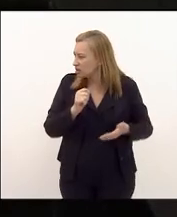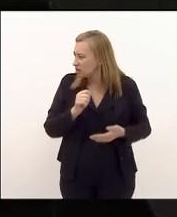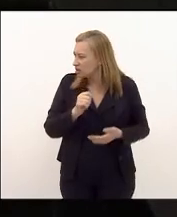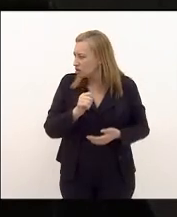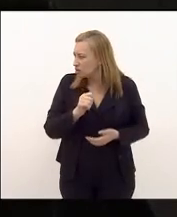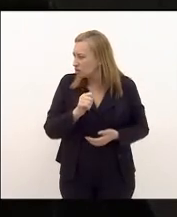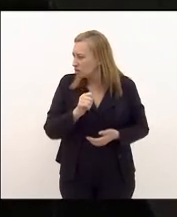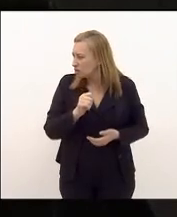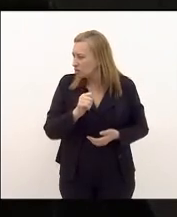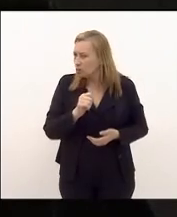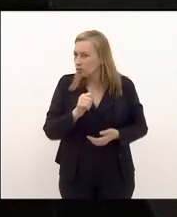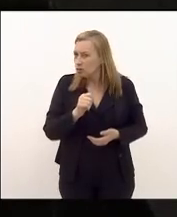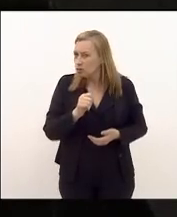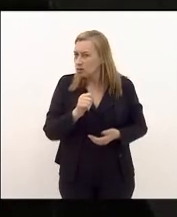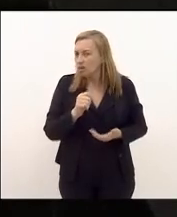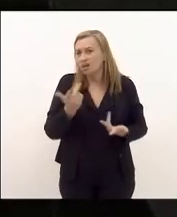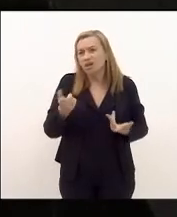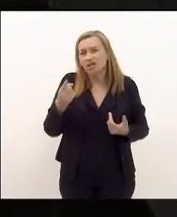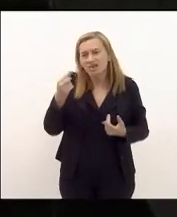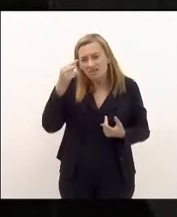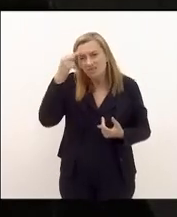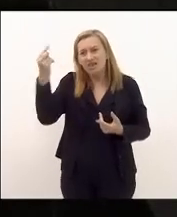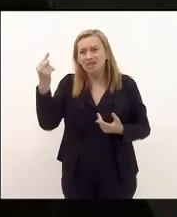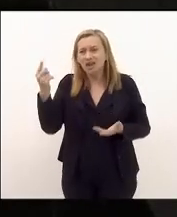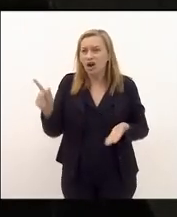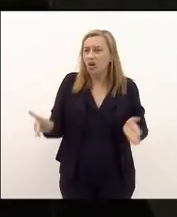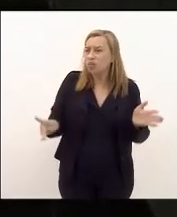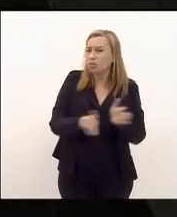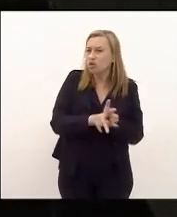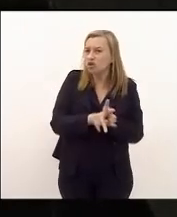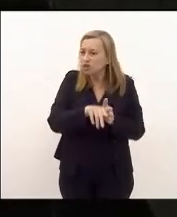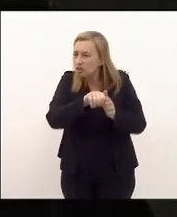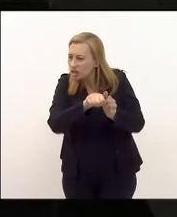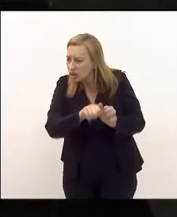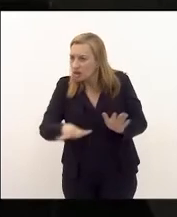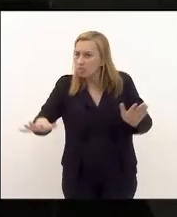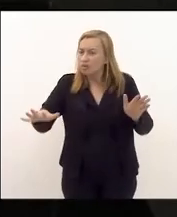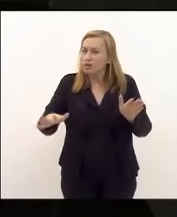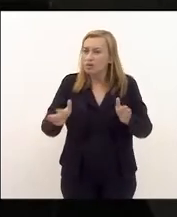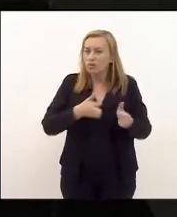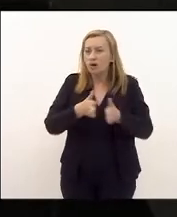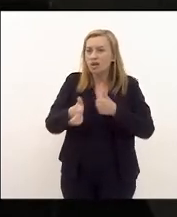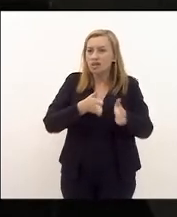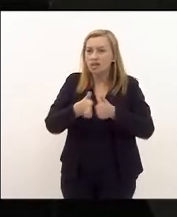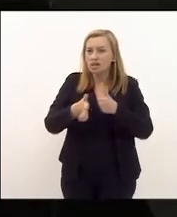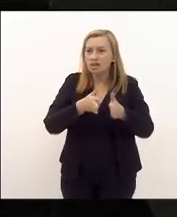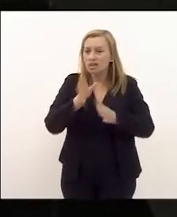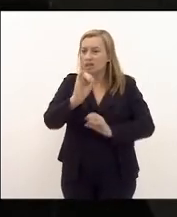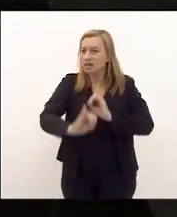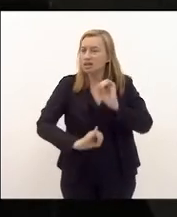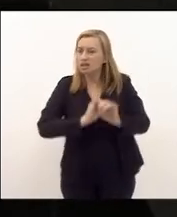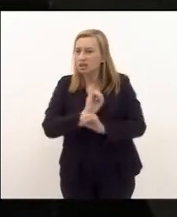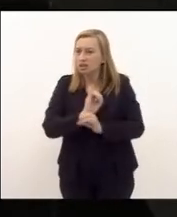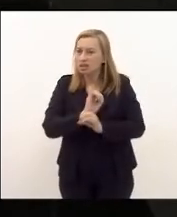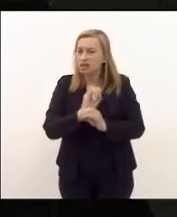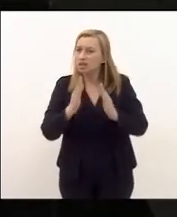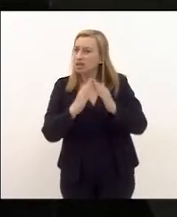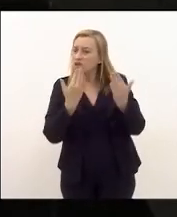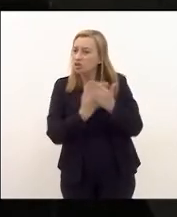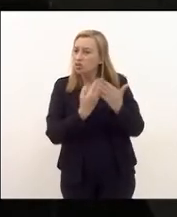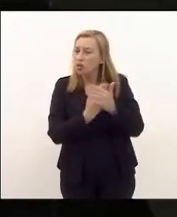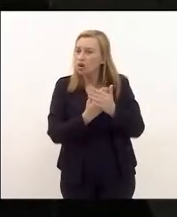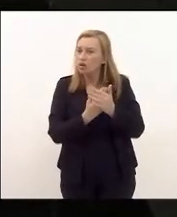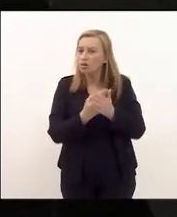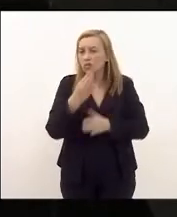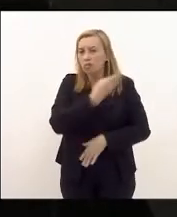maneira, ele foi capaz de vetar o projeto que ampliava o acesso à internet de banda larga nas escolas públicas pelo Brasil